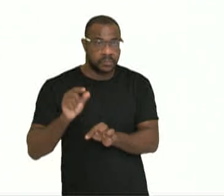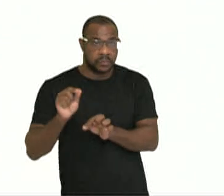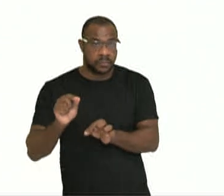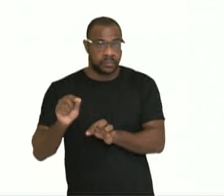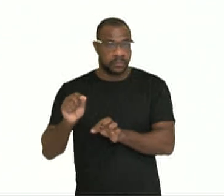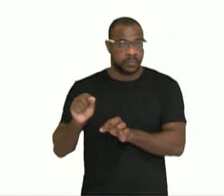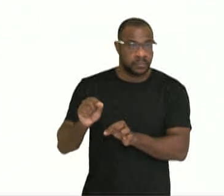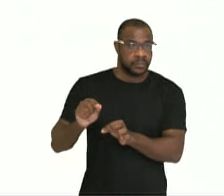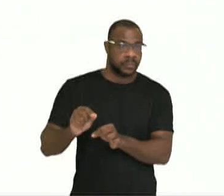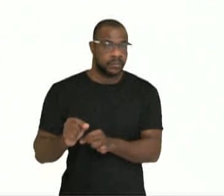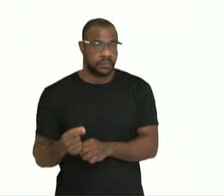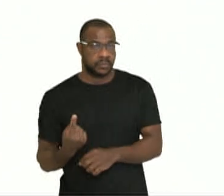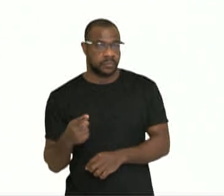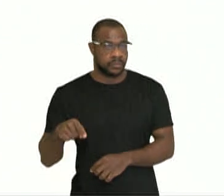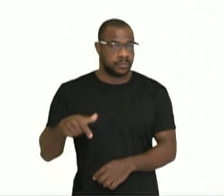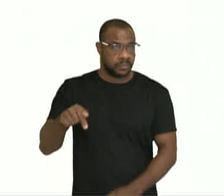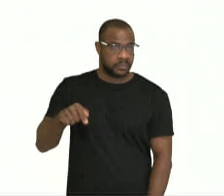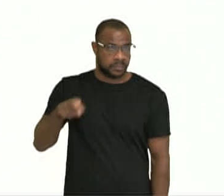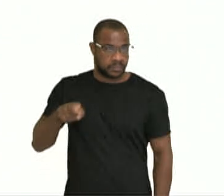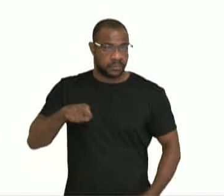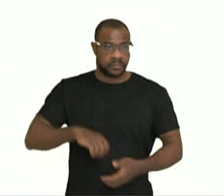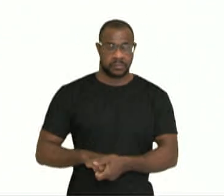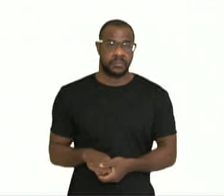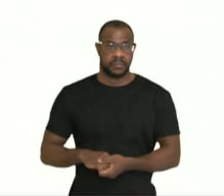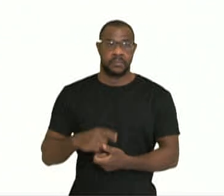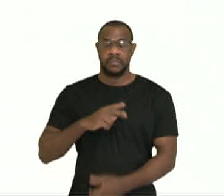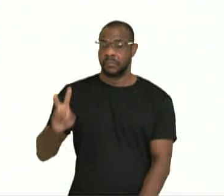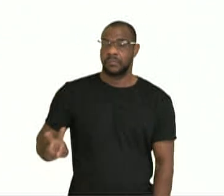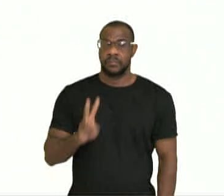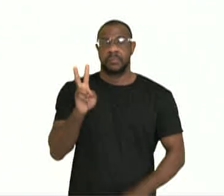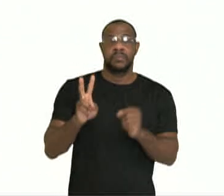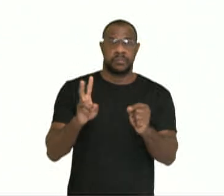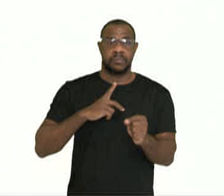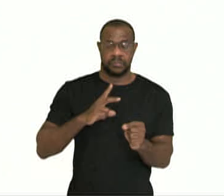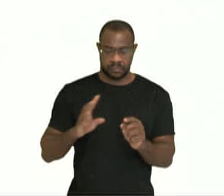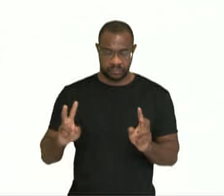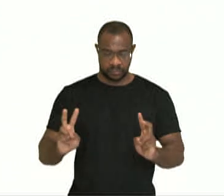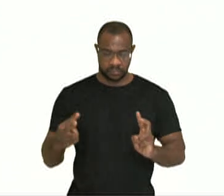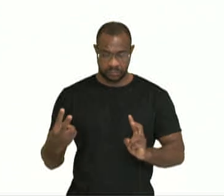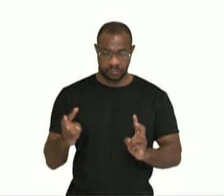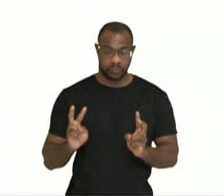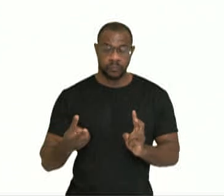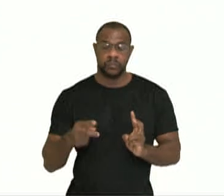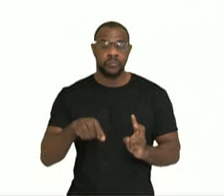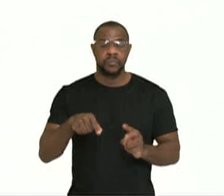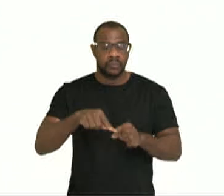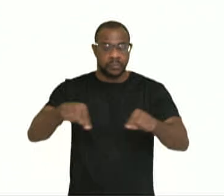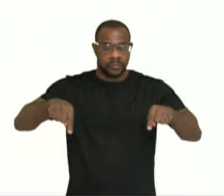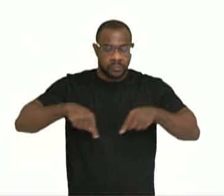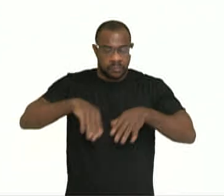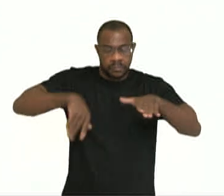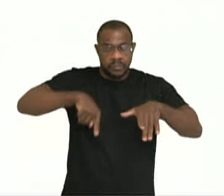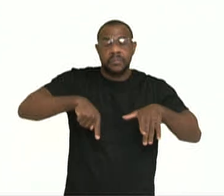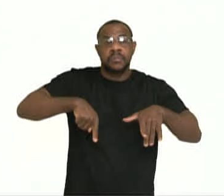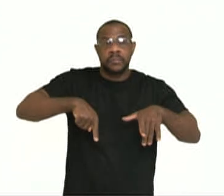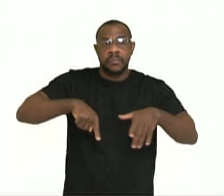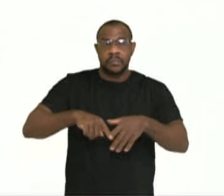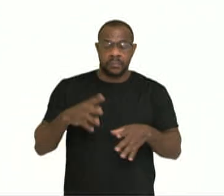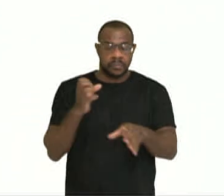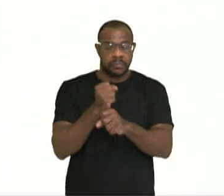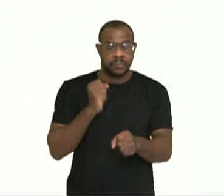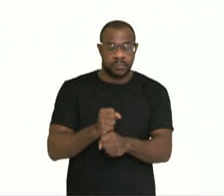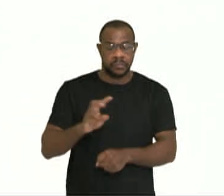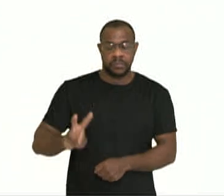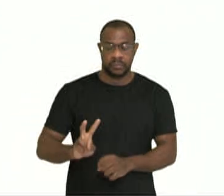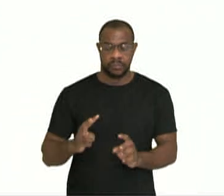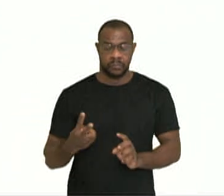Tá? Bastando alterar o valor de x para obter cada volume de piscina projetado. Então ele calcula o volume uma vez e